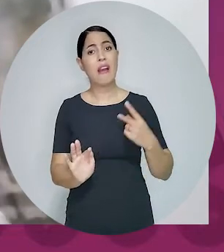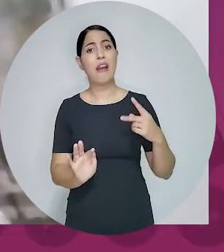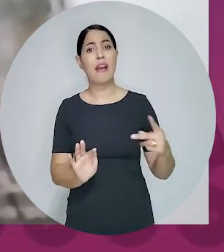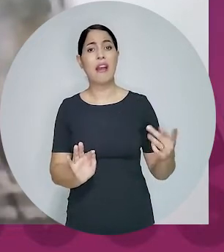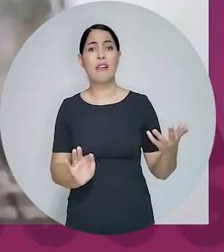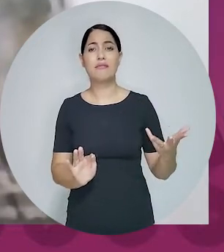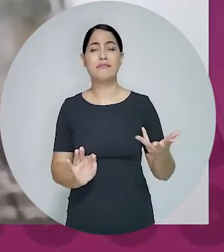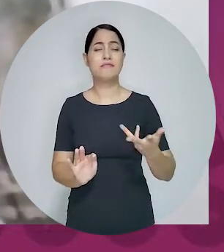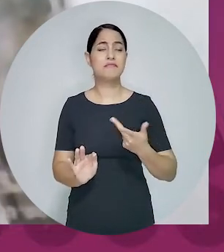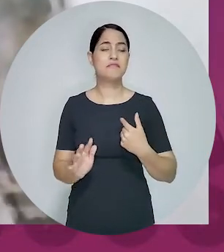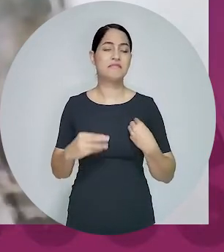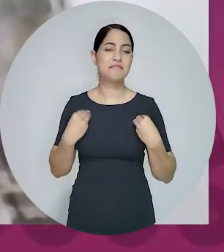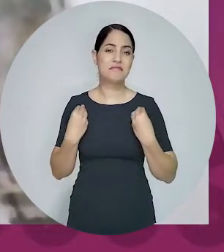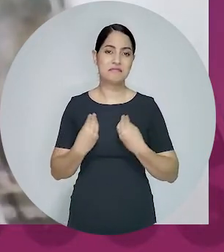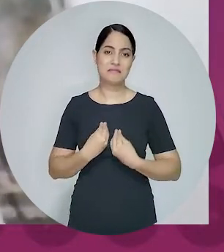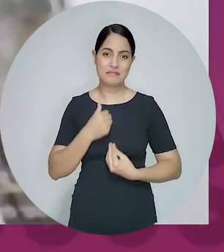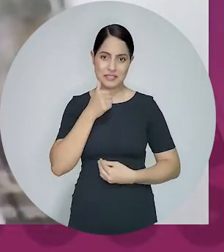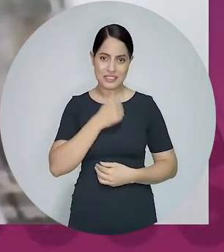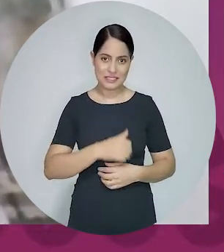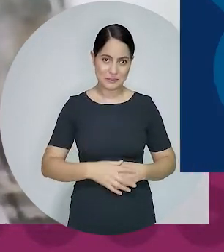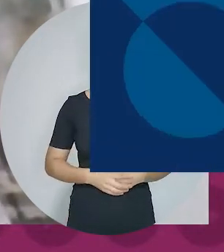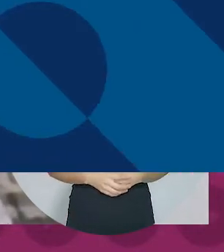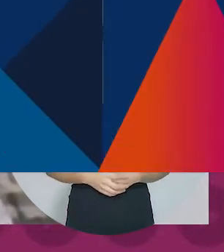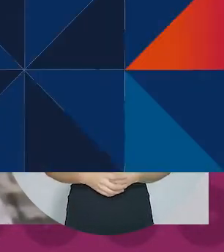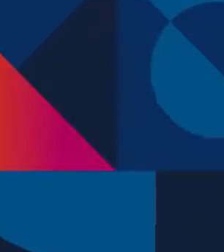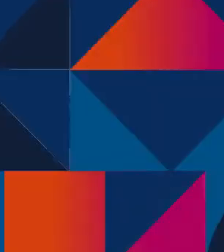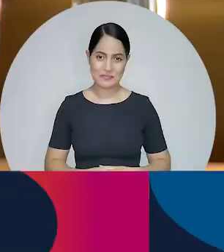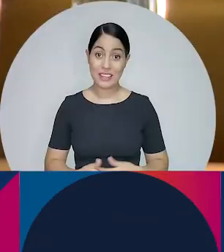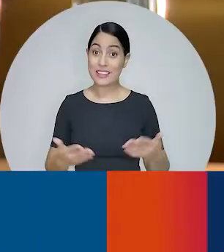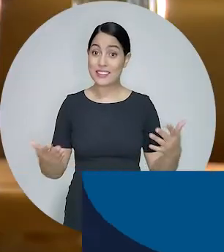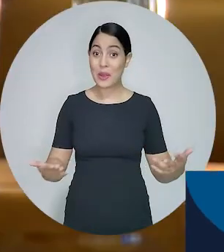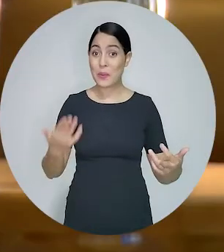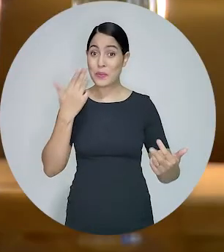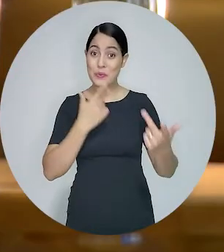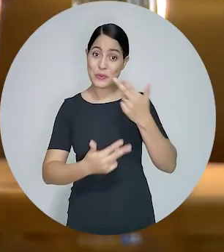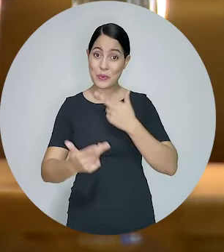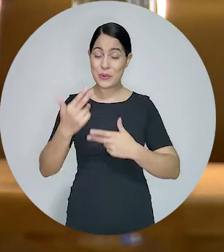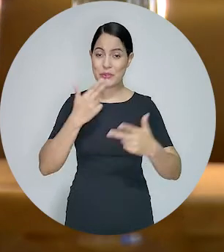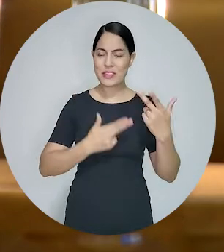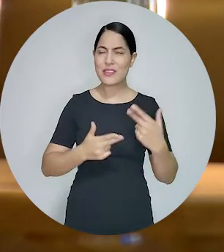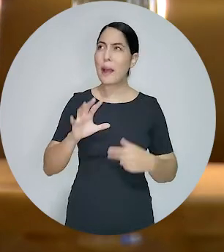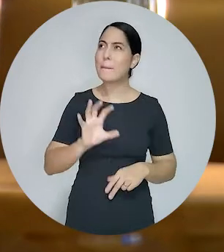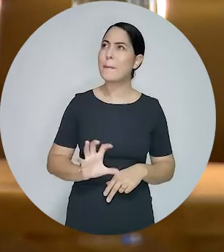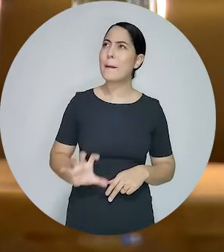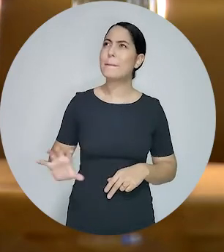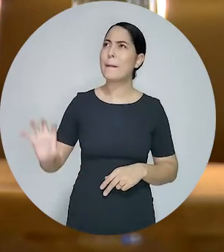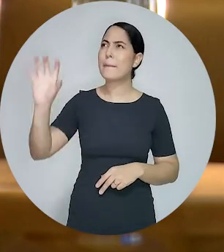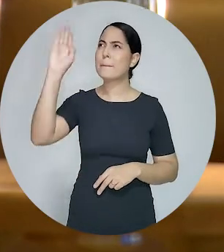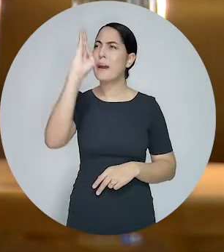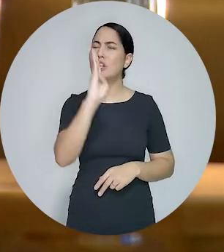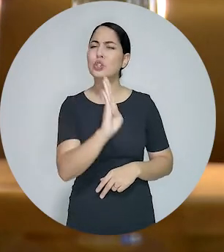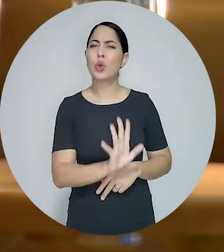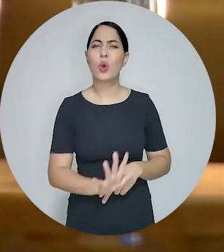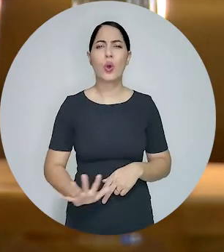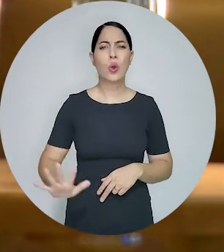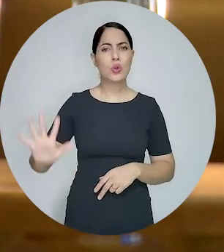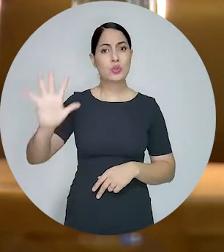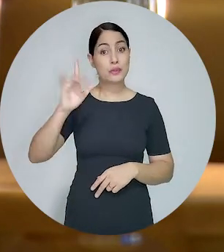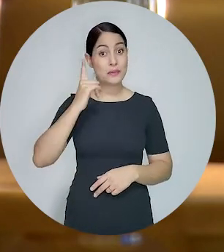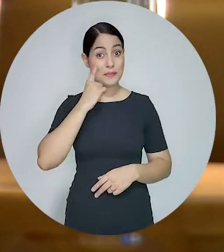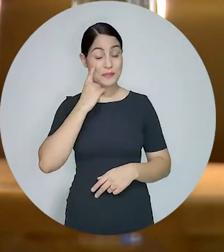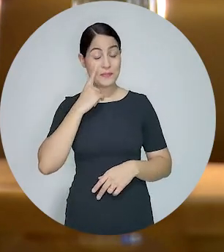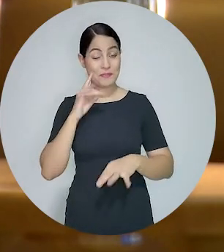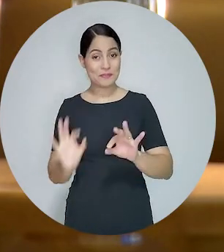uma excepcional ministra. As principais novidades e notícias das seccionais da OAB